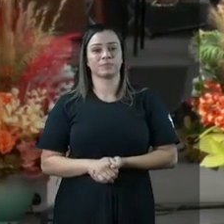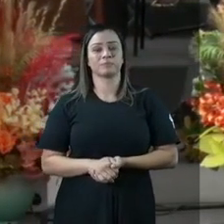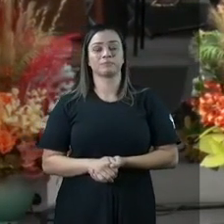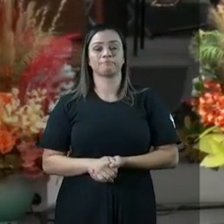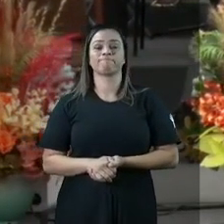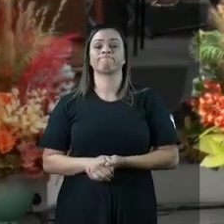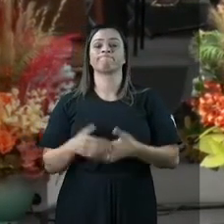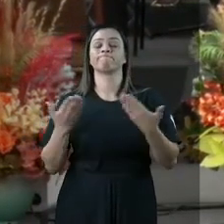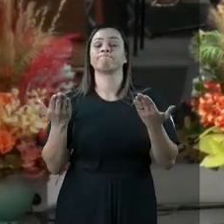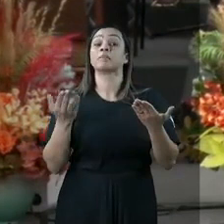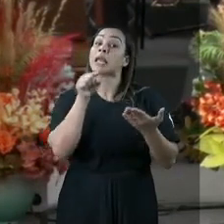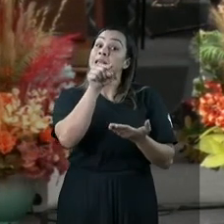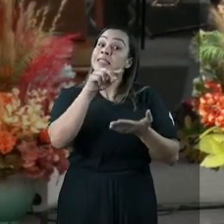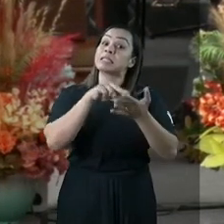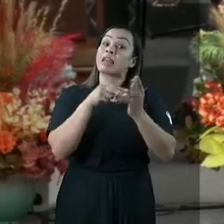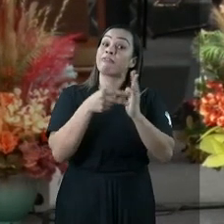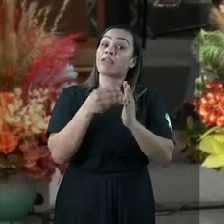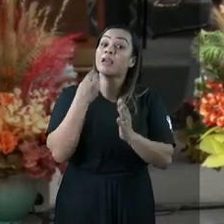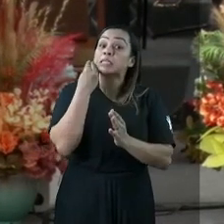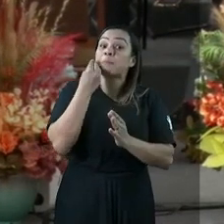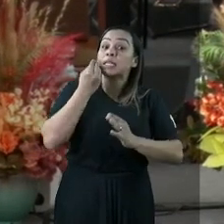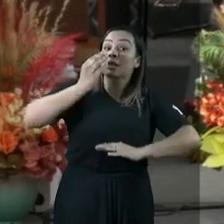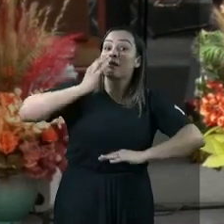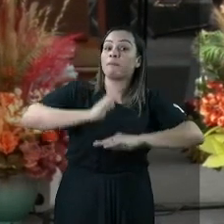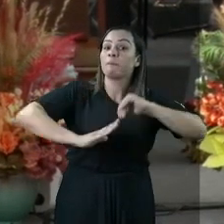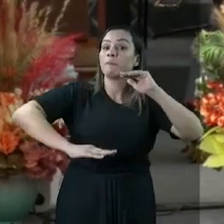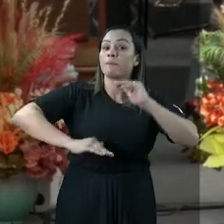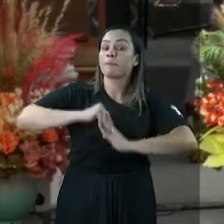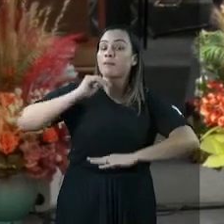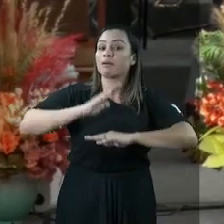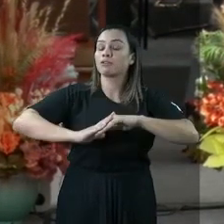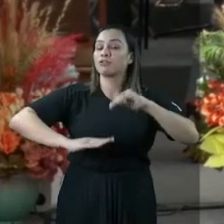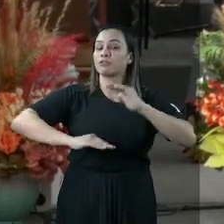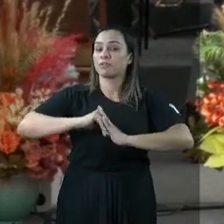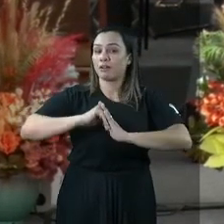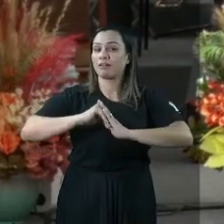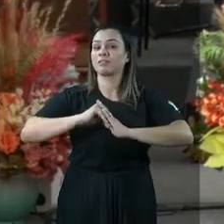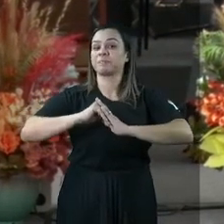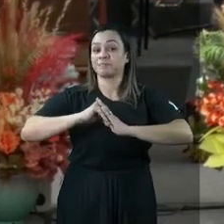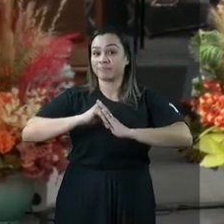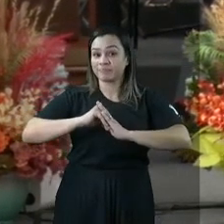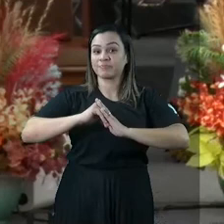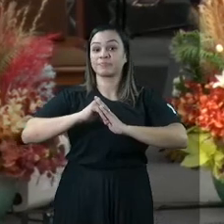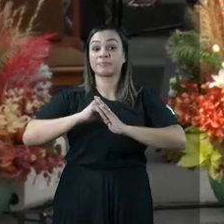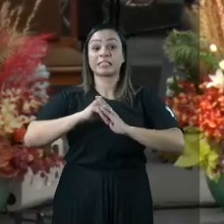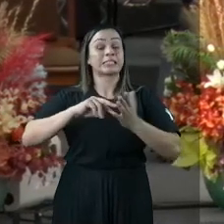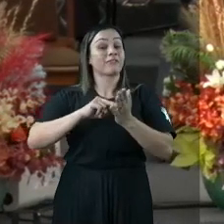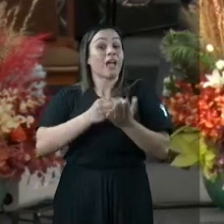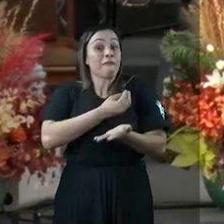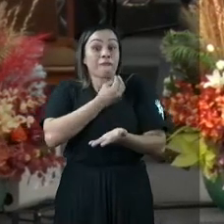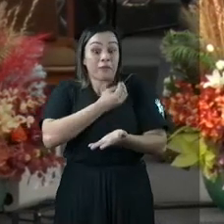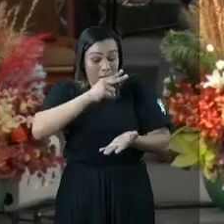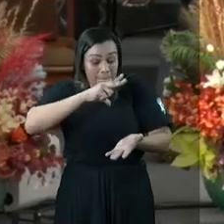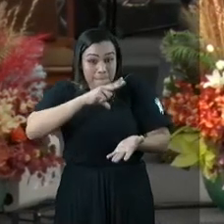Isso é experiência prática. Isso é interpretação de uma realidade vivenciada,